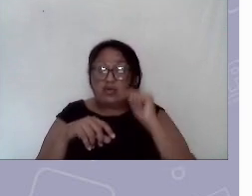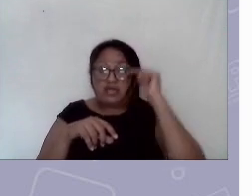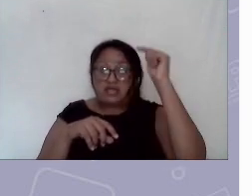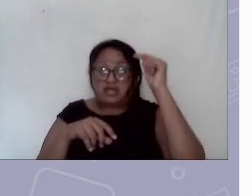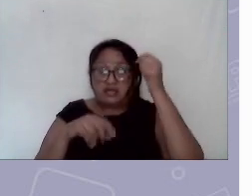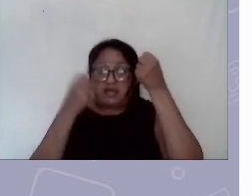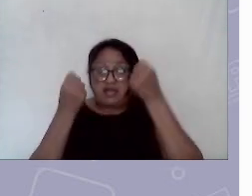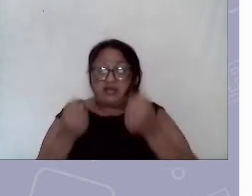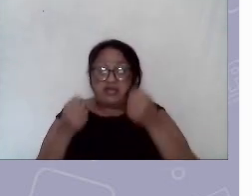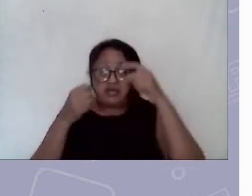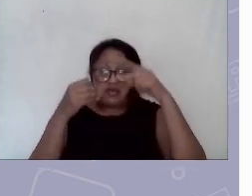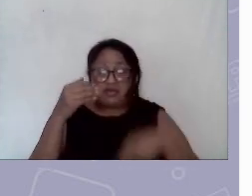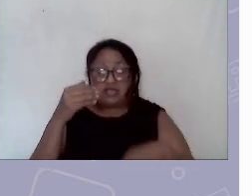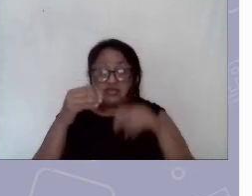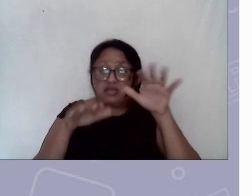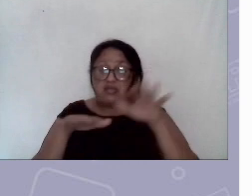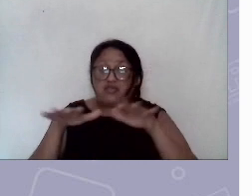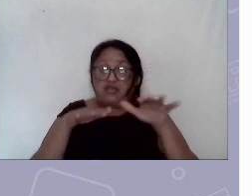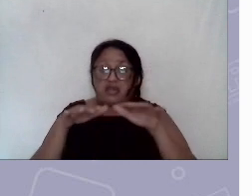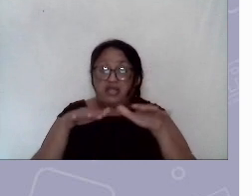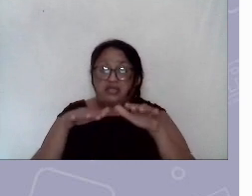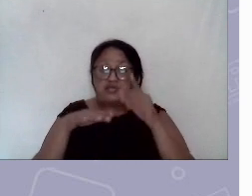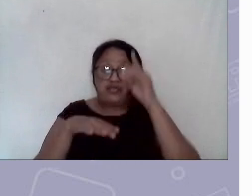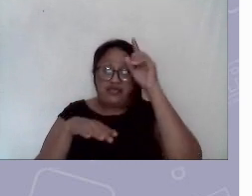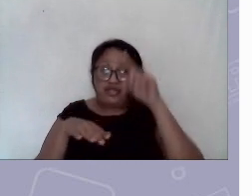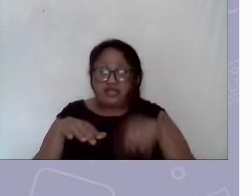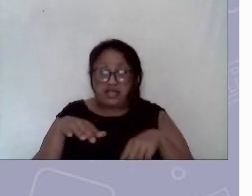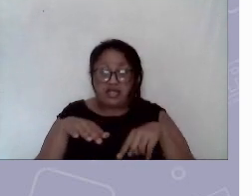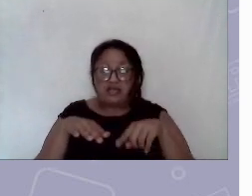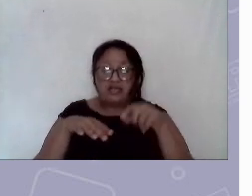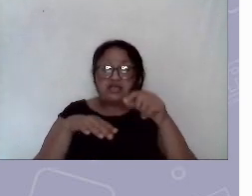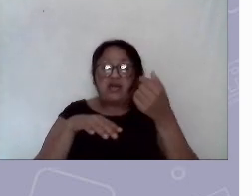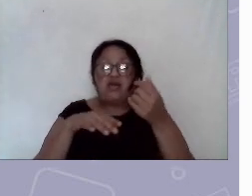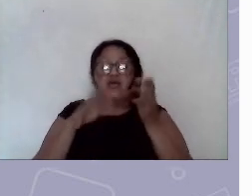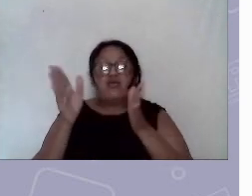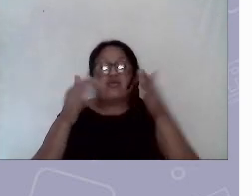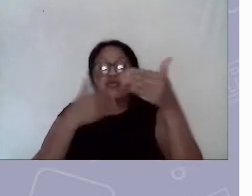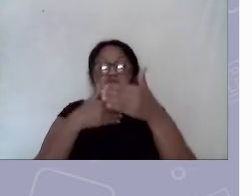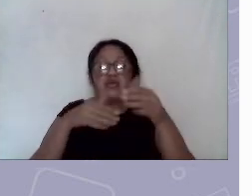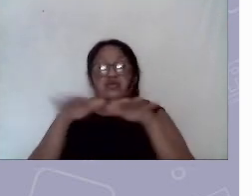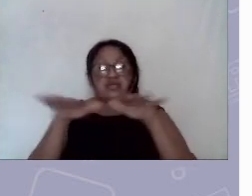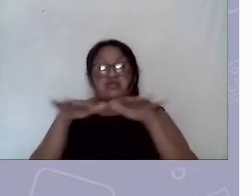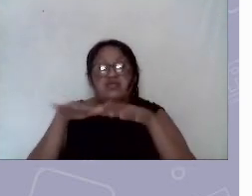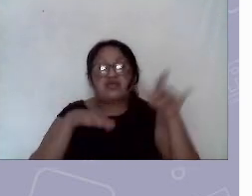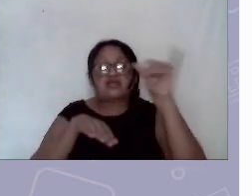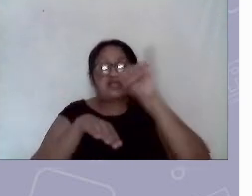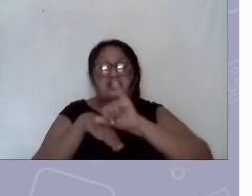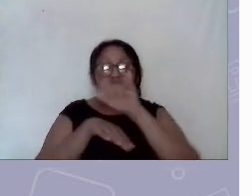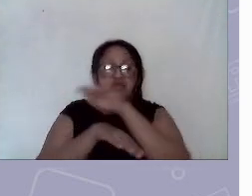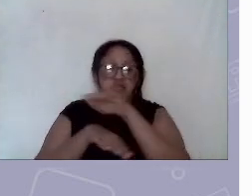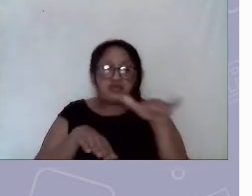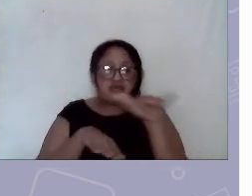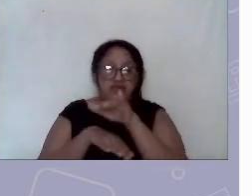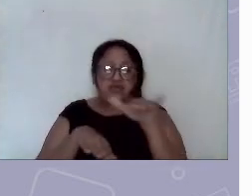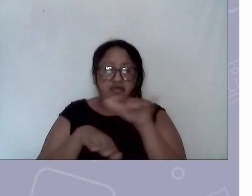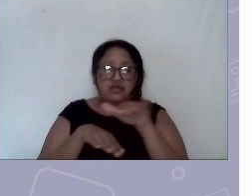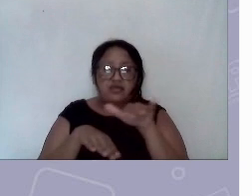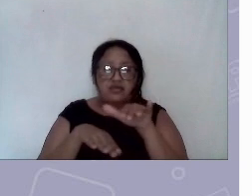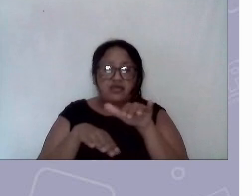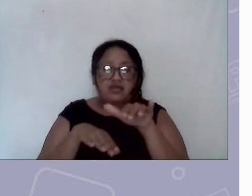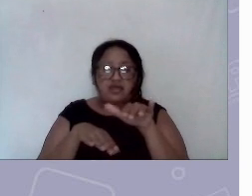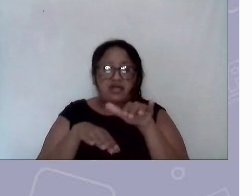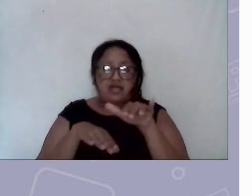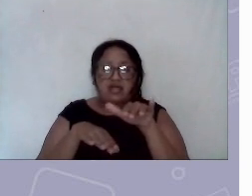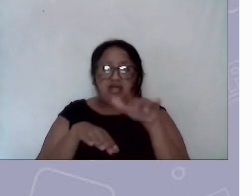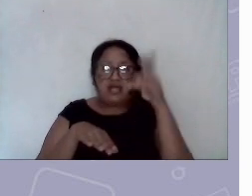vertical a força o bloco se move sobre a superfície a gente pode dizer que ao longo da direção vertical a